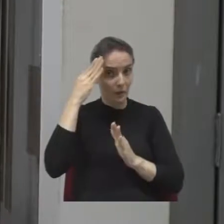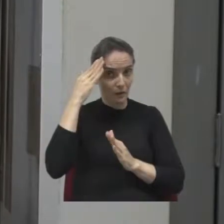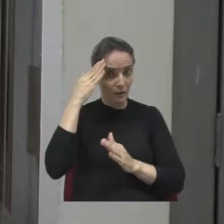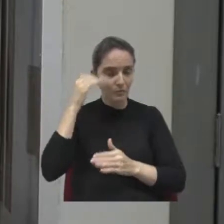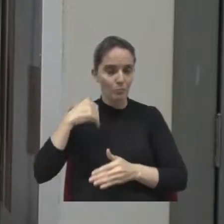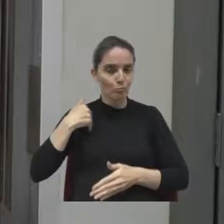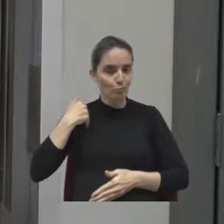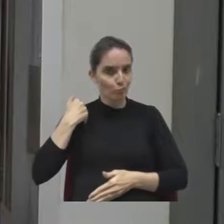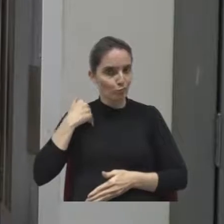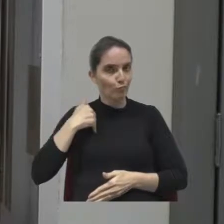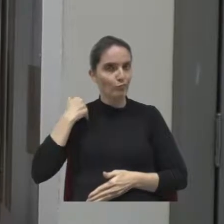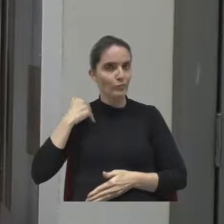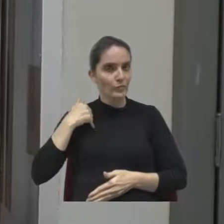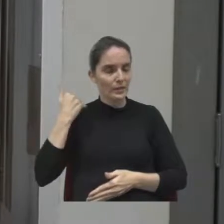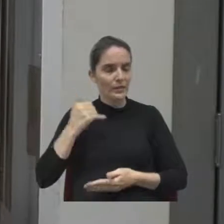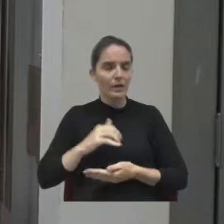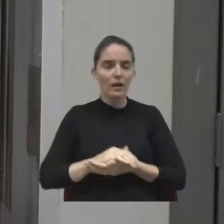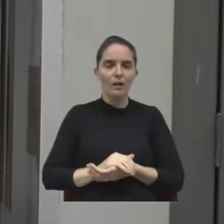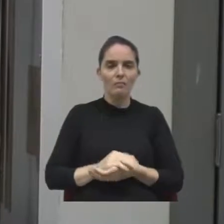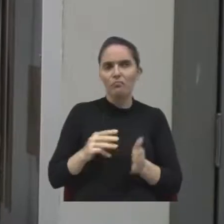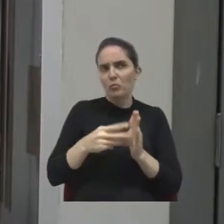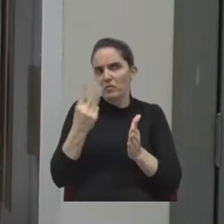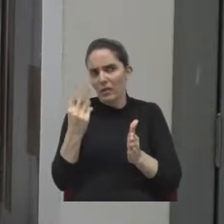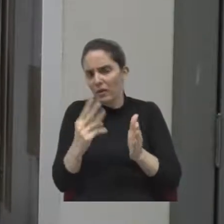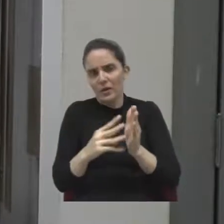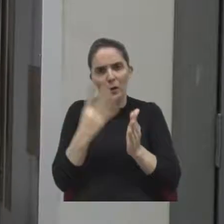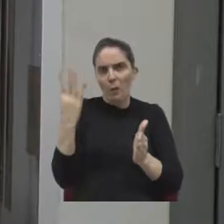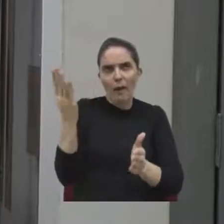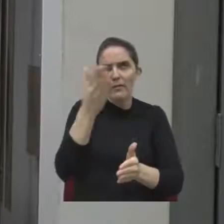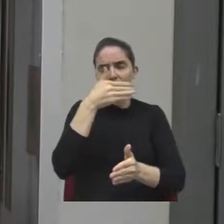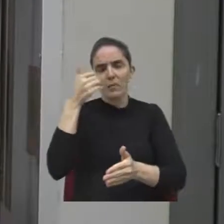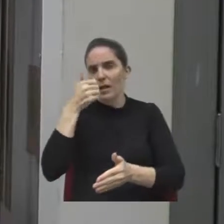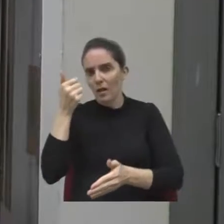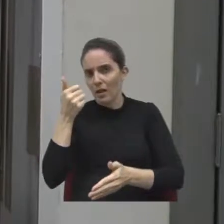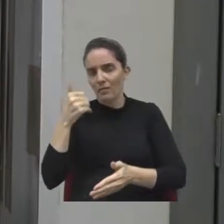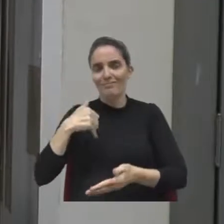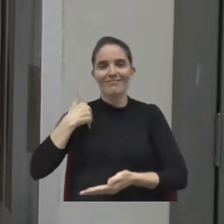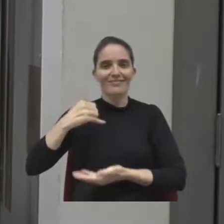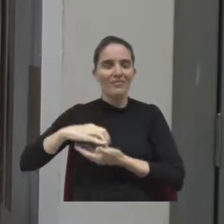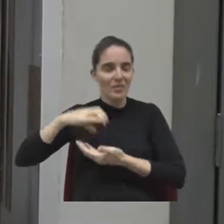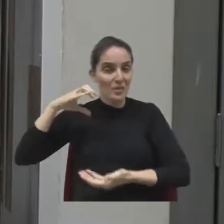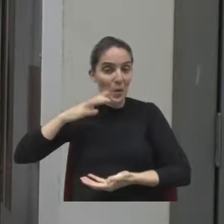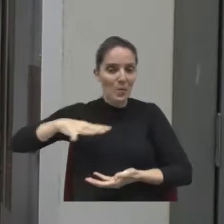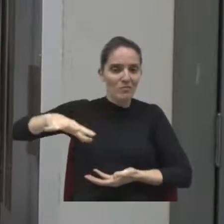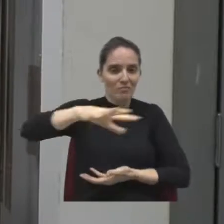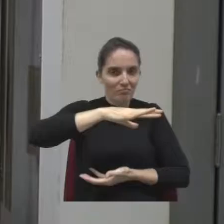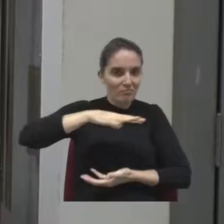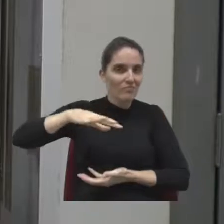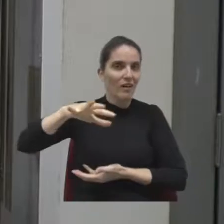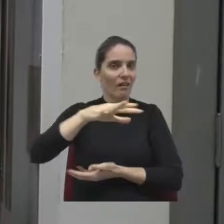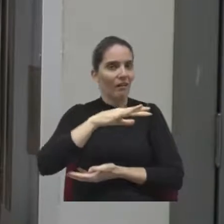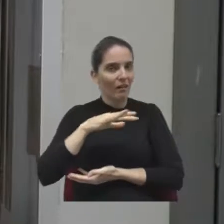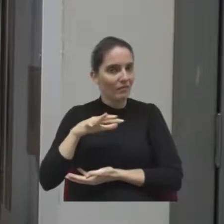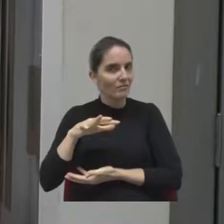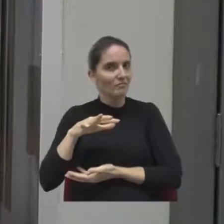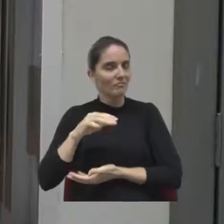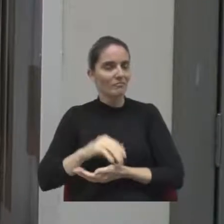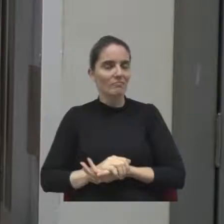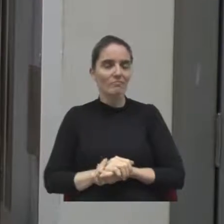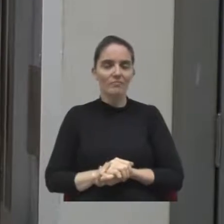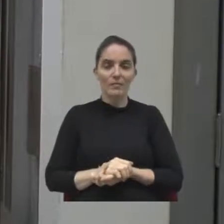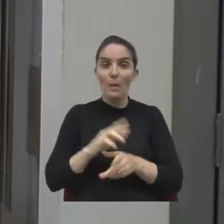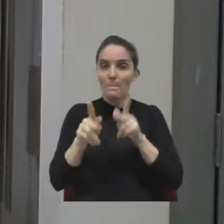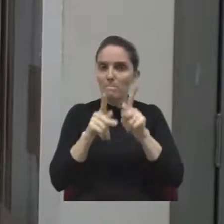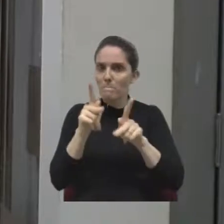terceira idade, a quarta idade, a melhor idade, o idoso, de uma forma geral, estamos, né, é uma população que está